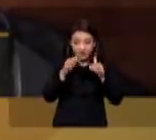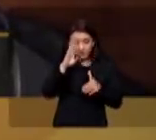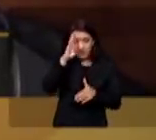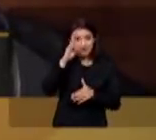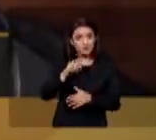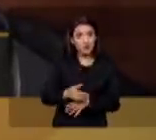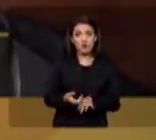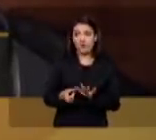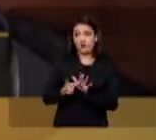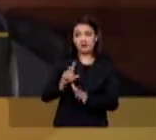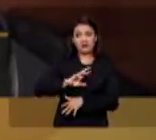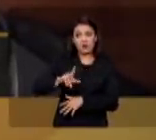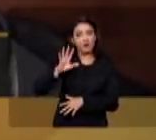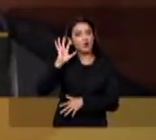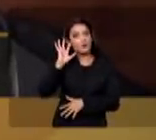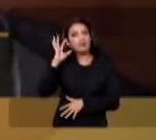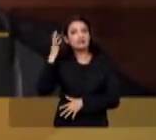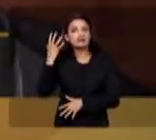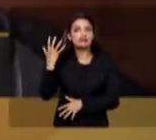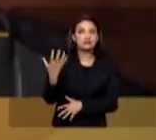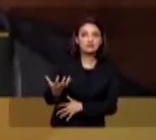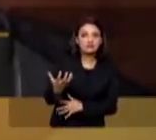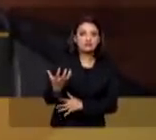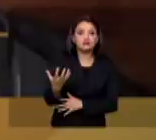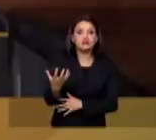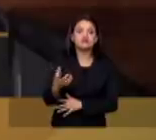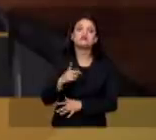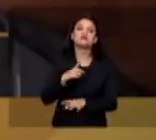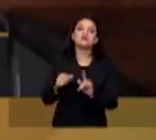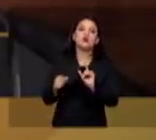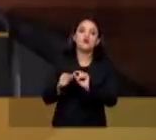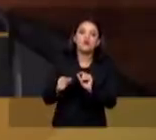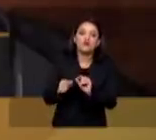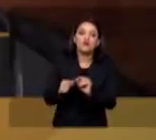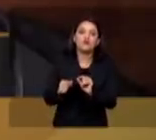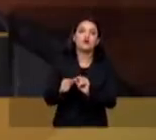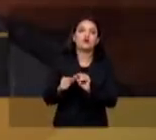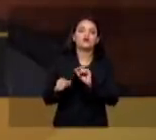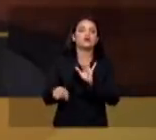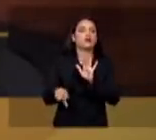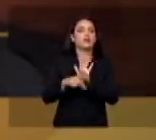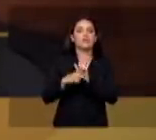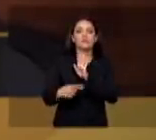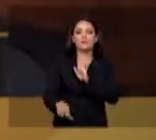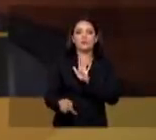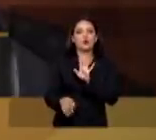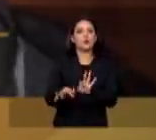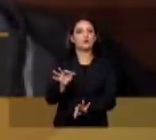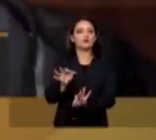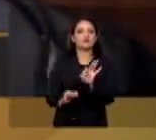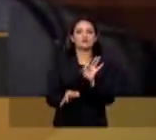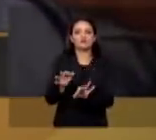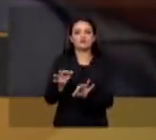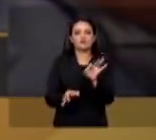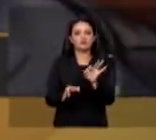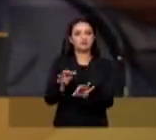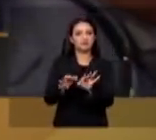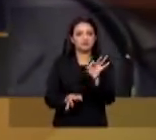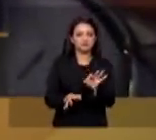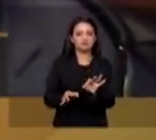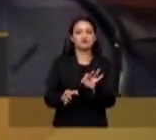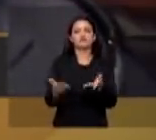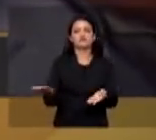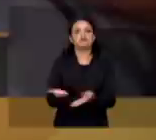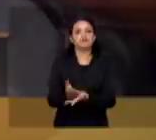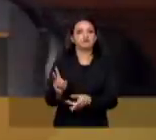naquela ocasião de decisão precária, atributo inerente às prestações jurisdicionais de natureza